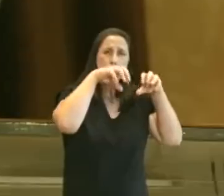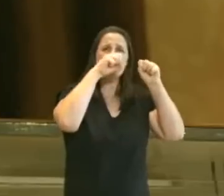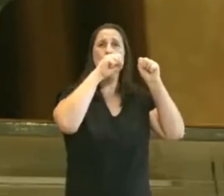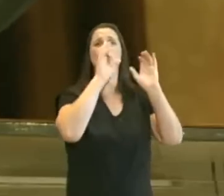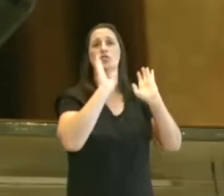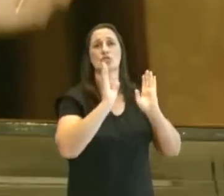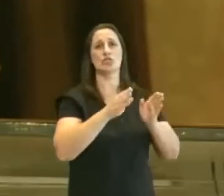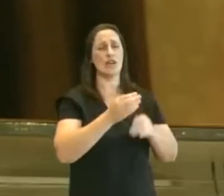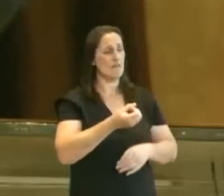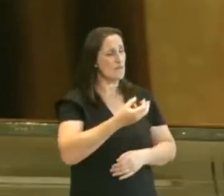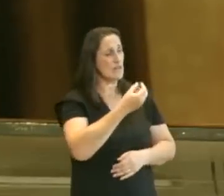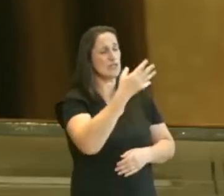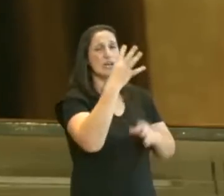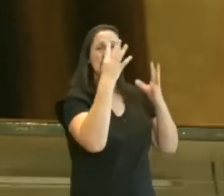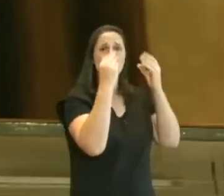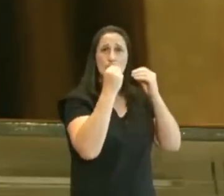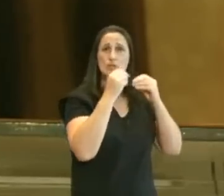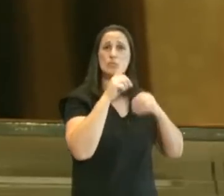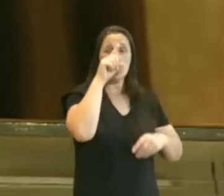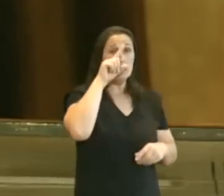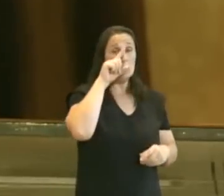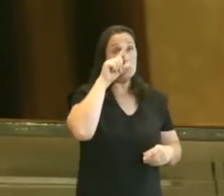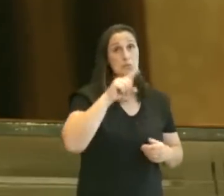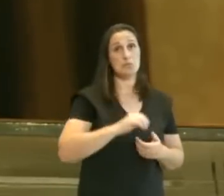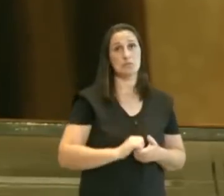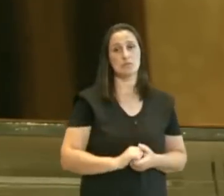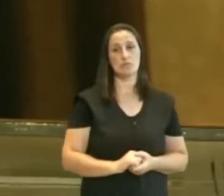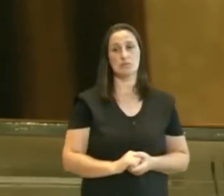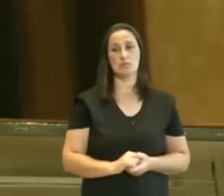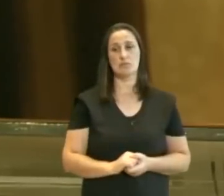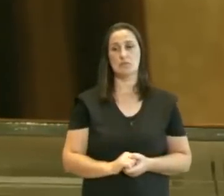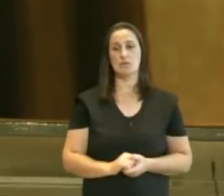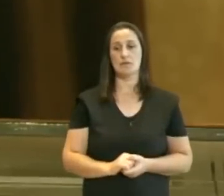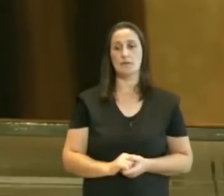você não vai viajar de noite, é perigoso.